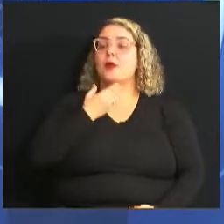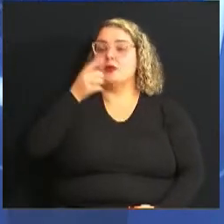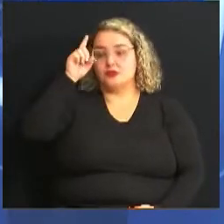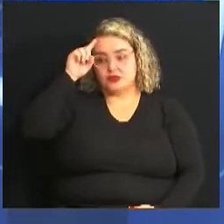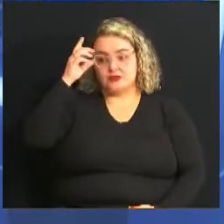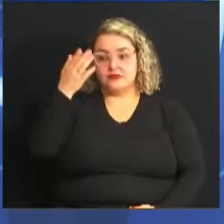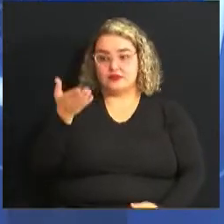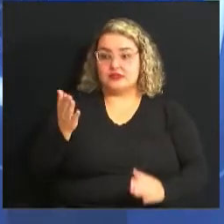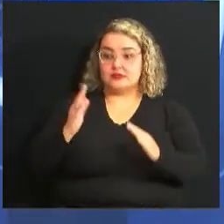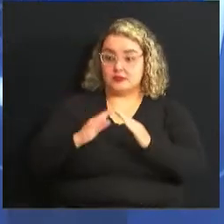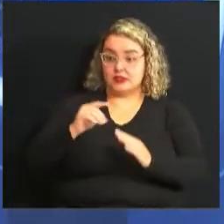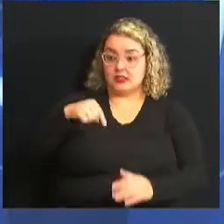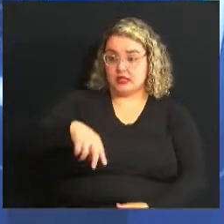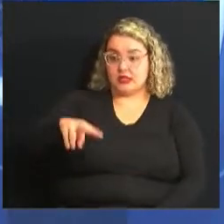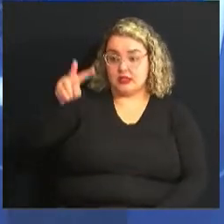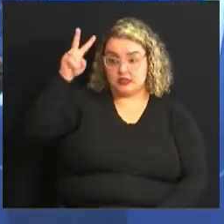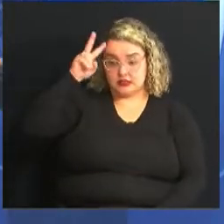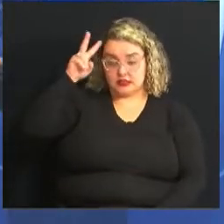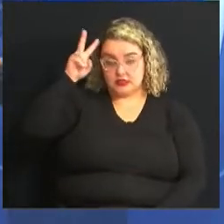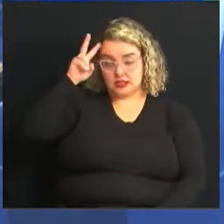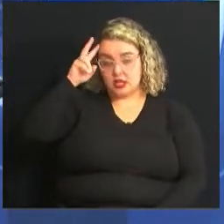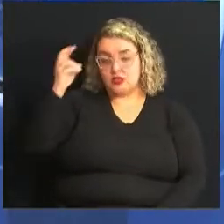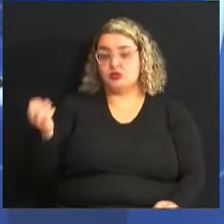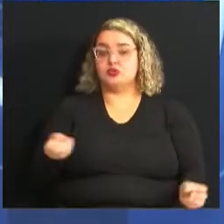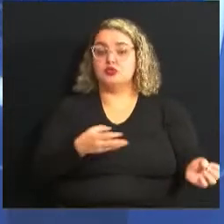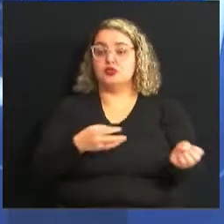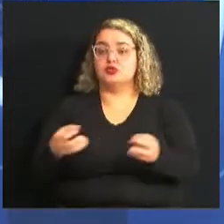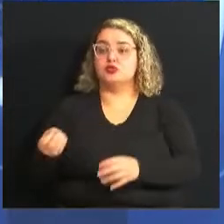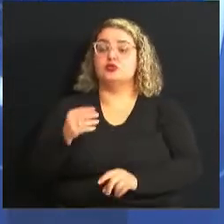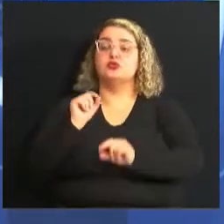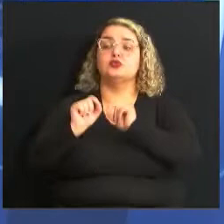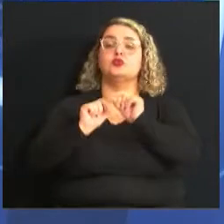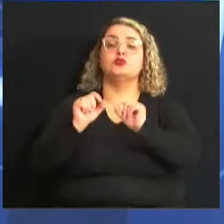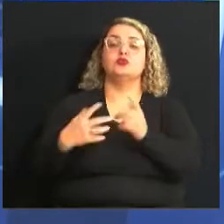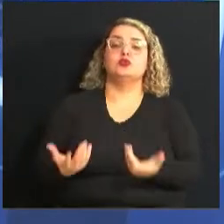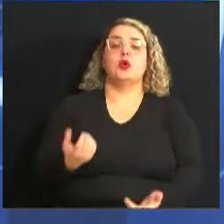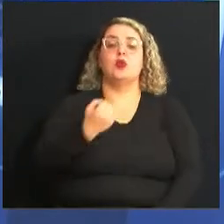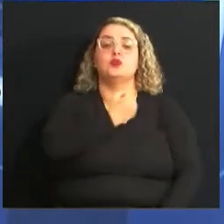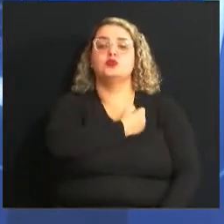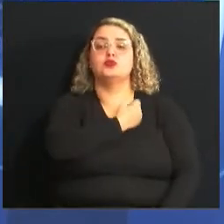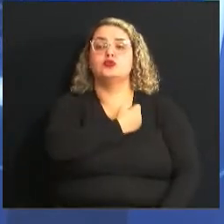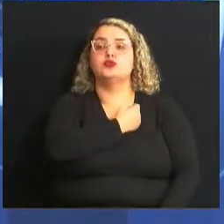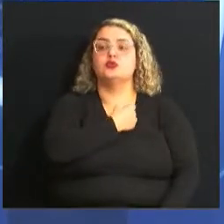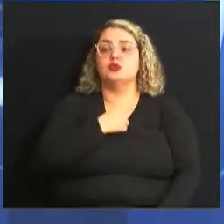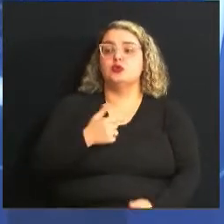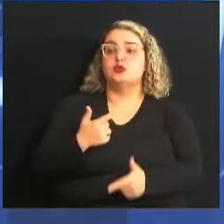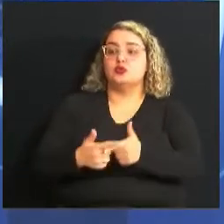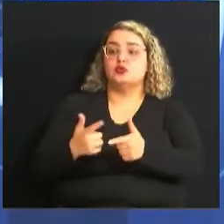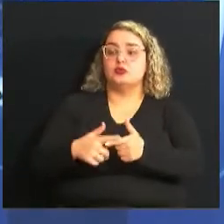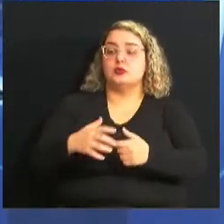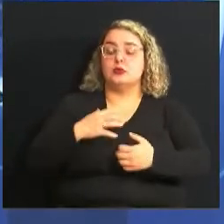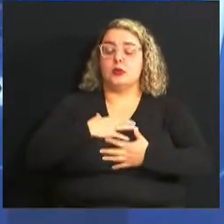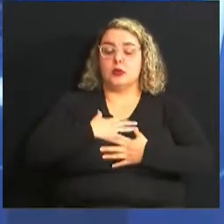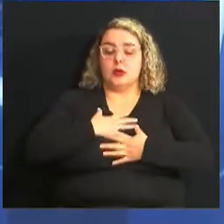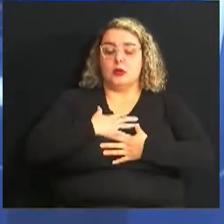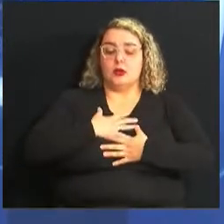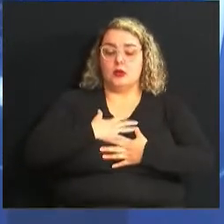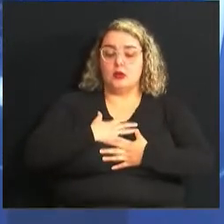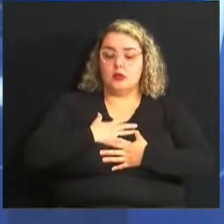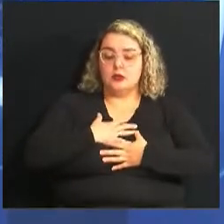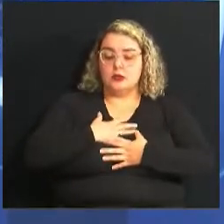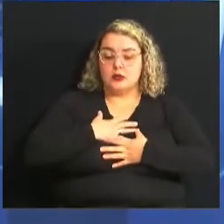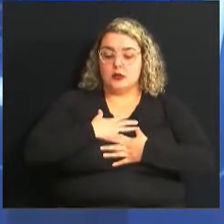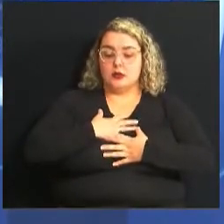segunda-feira nós tivemos atualizações no que diz respeito aos números de síndromes respiratórias aqui em Campinas. Em relação